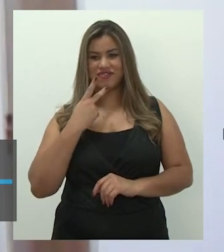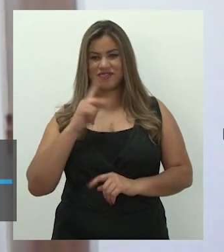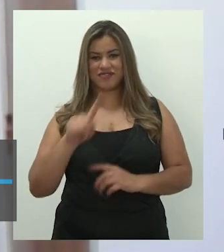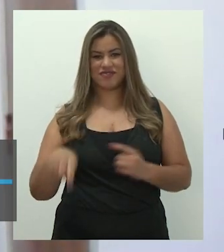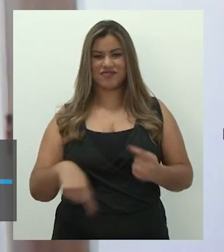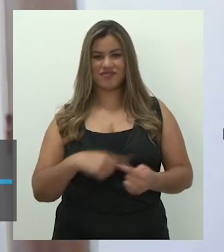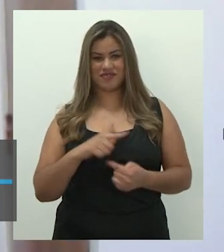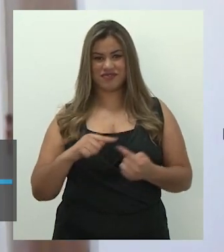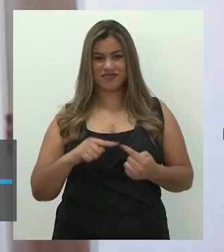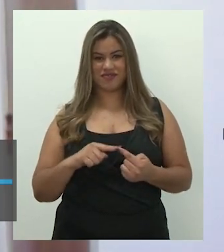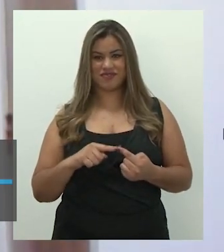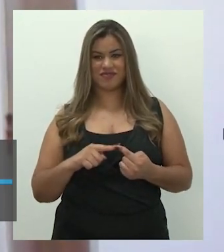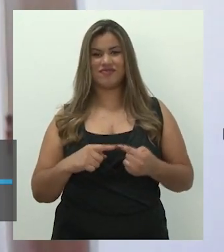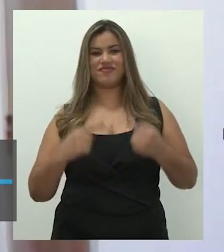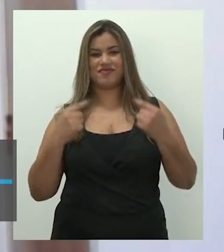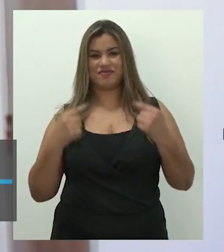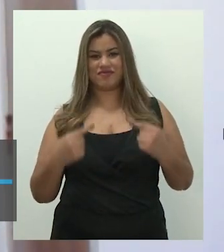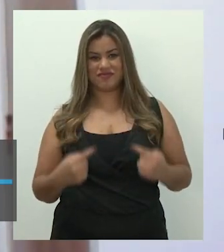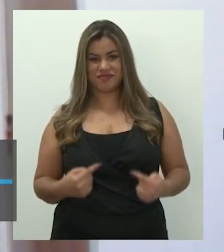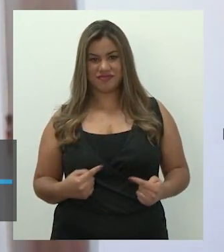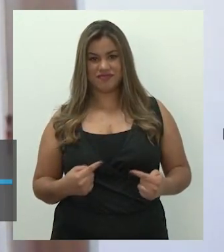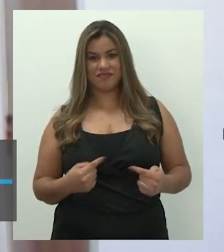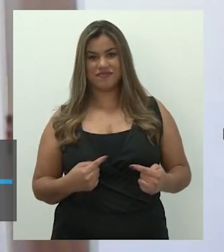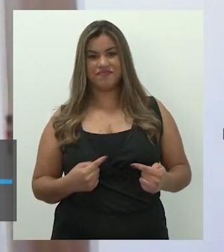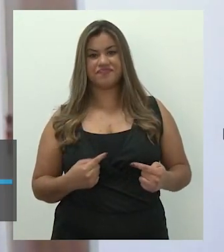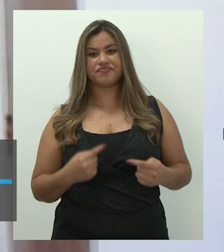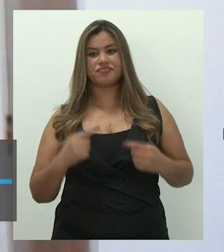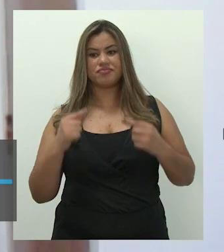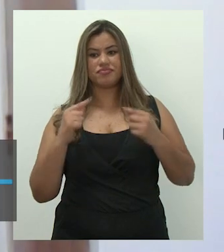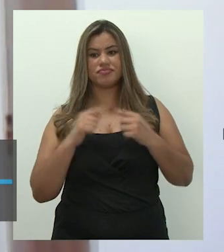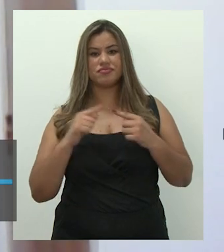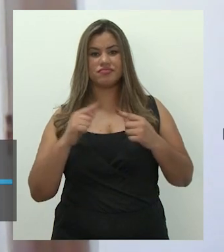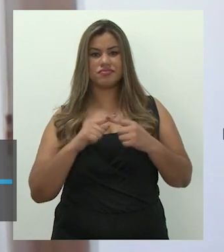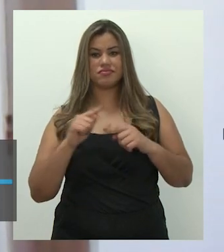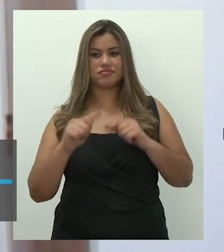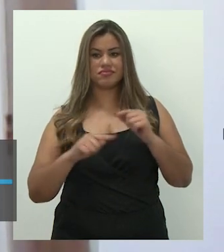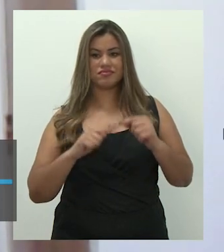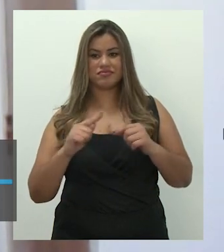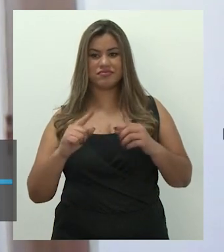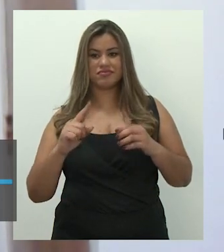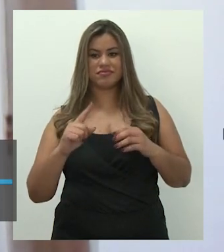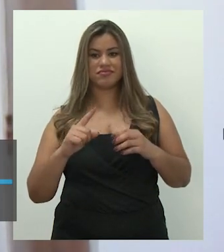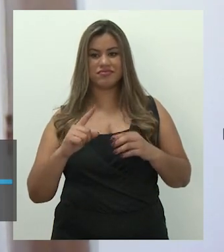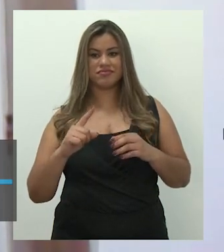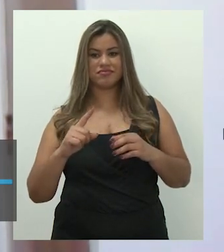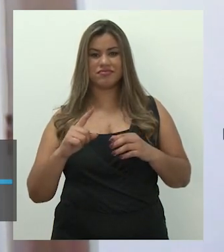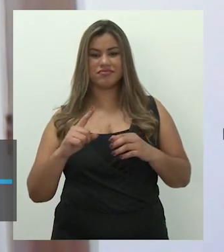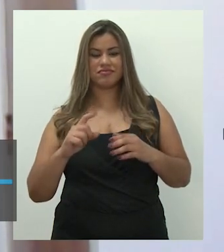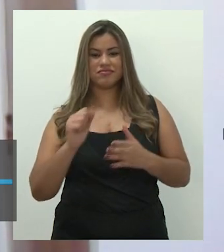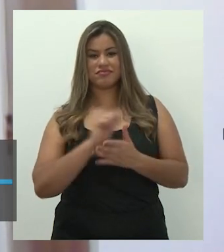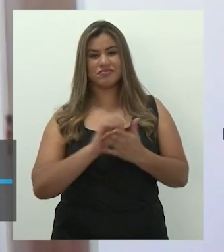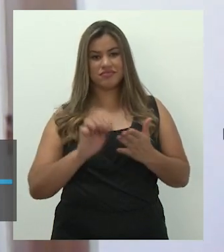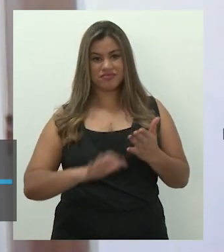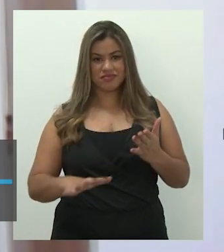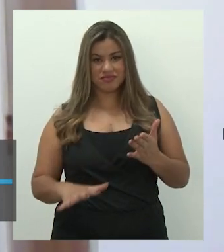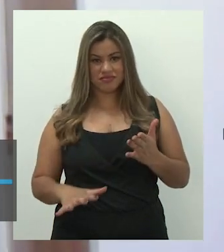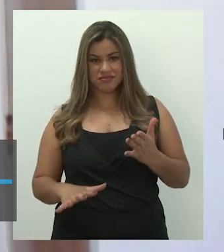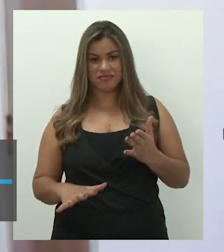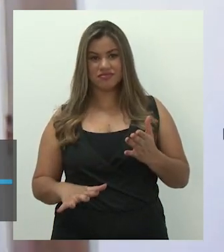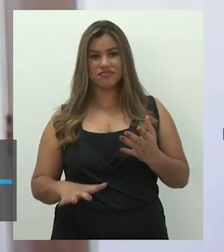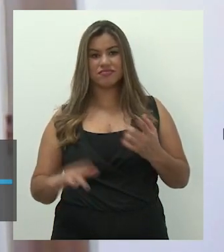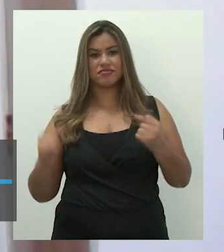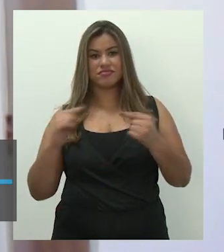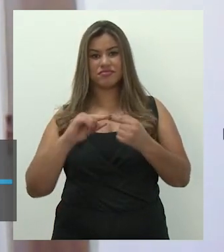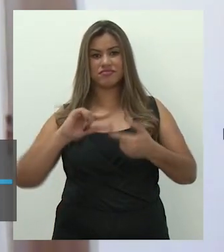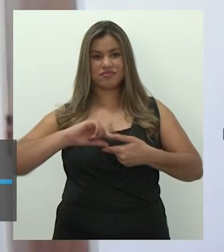ao trazer esse desafio era envolvê-los, desculpa, Renan, numa atividade, né, com álgebra